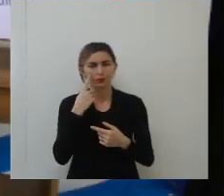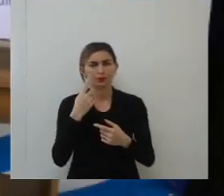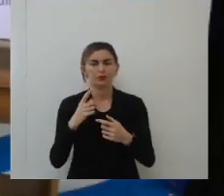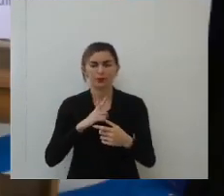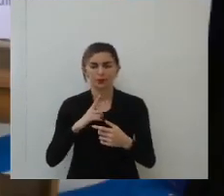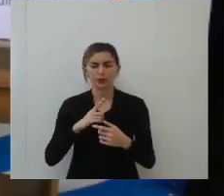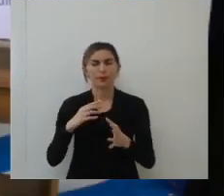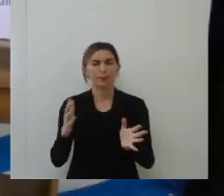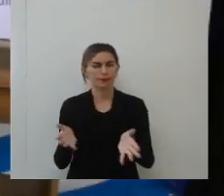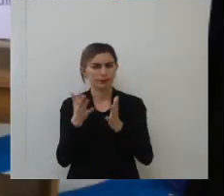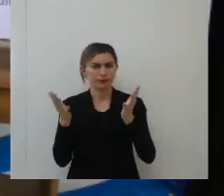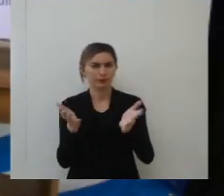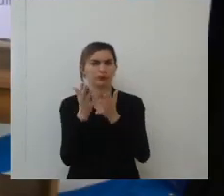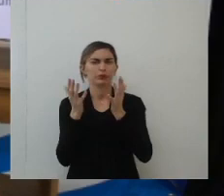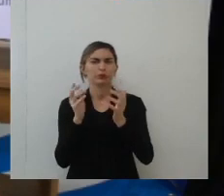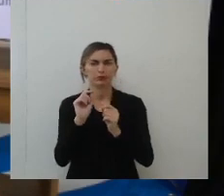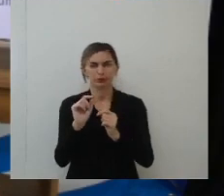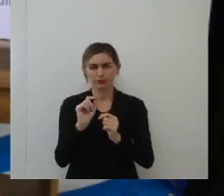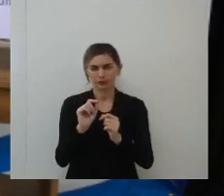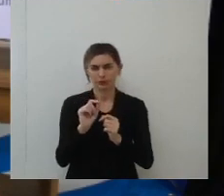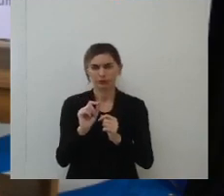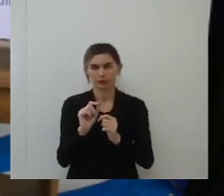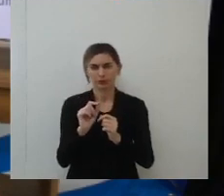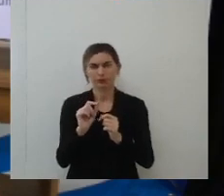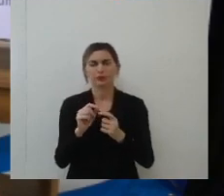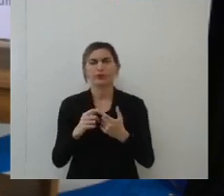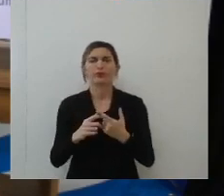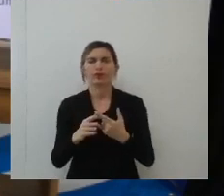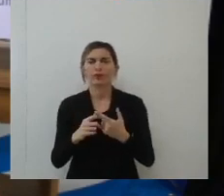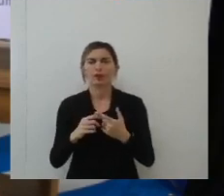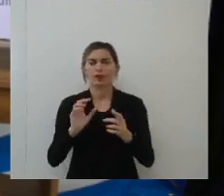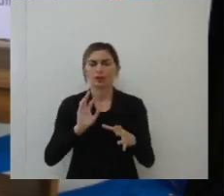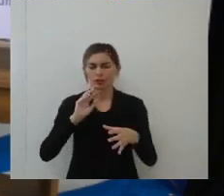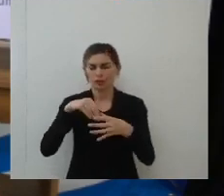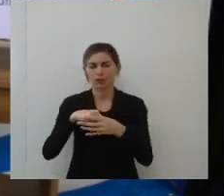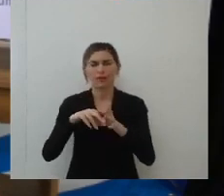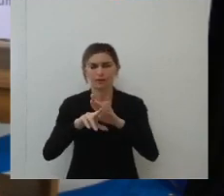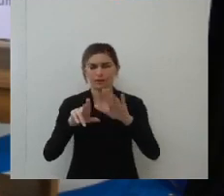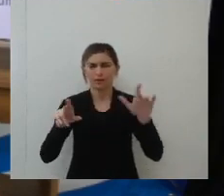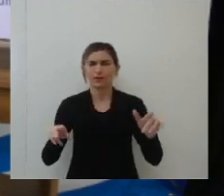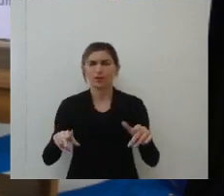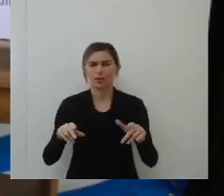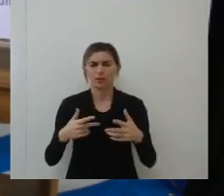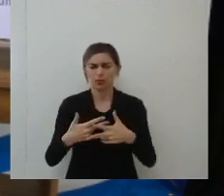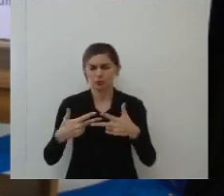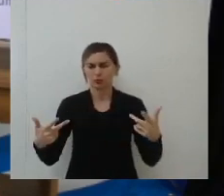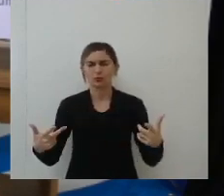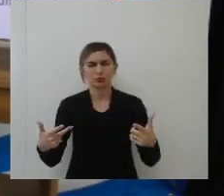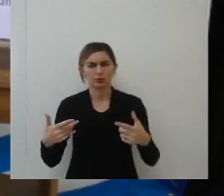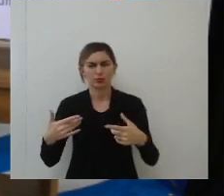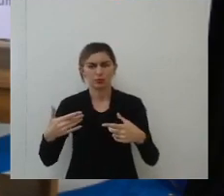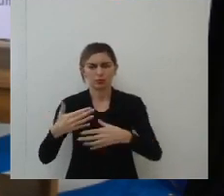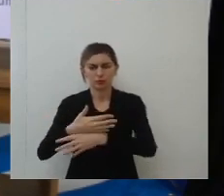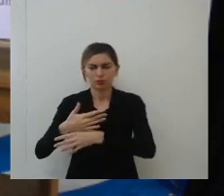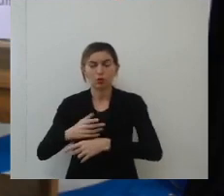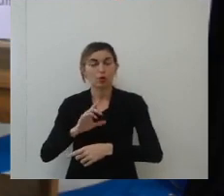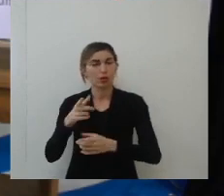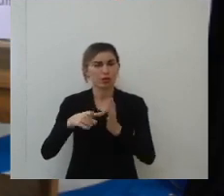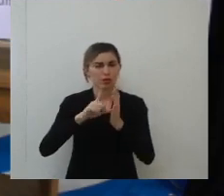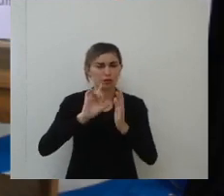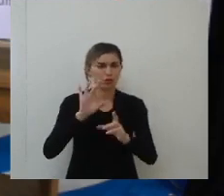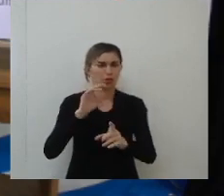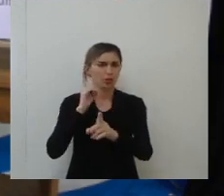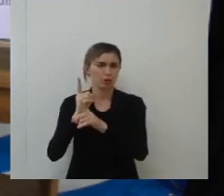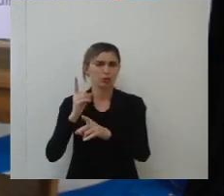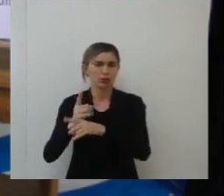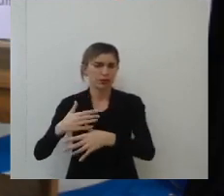está promovendo para a gente a introdução de vários aparelhos urbanos, que antes a gente só encontrava nas